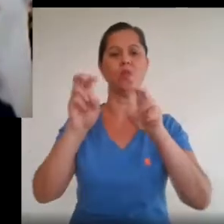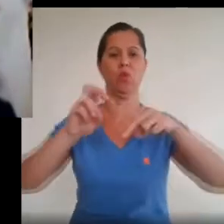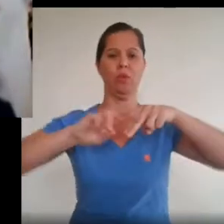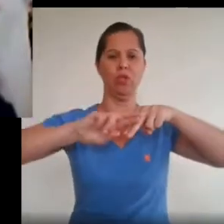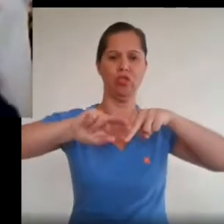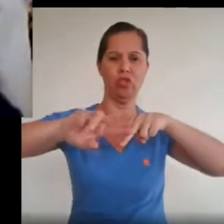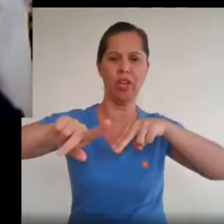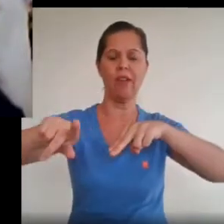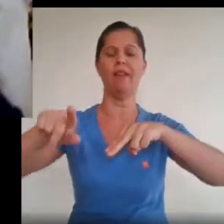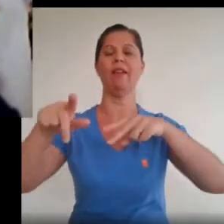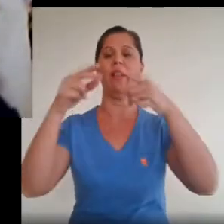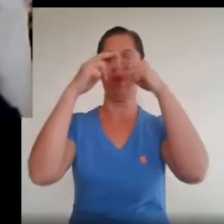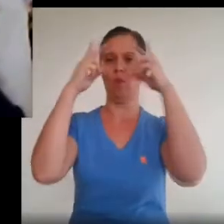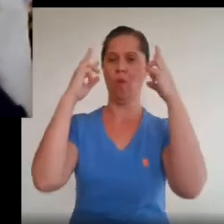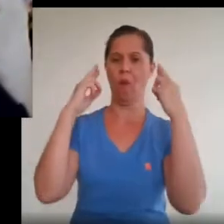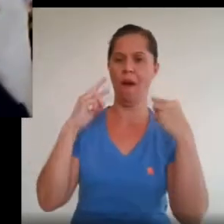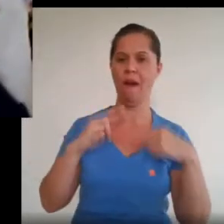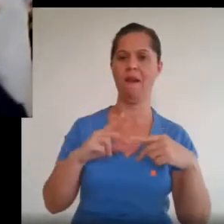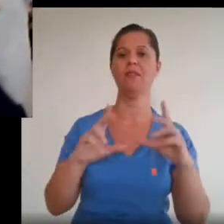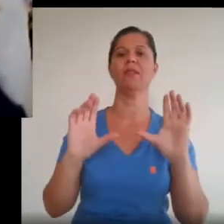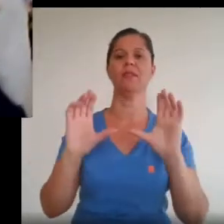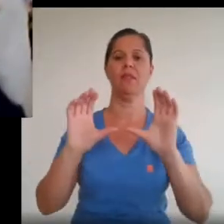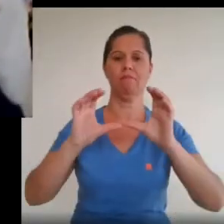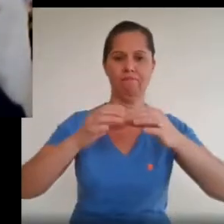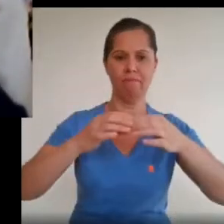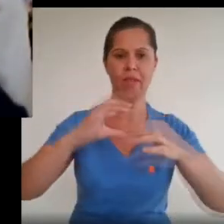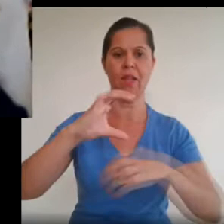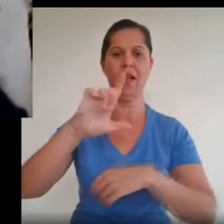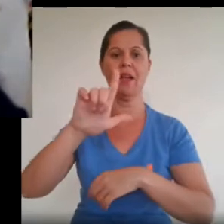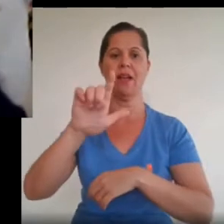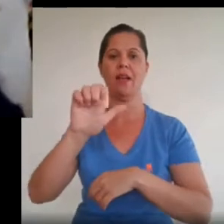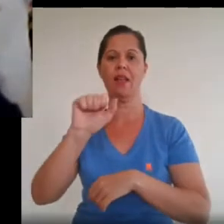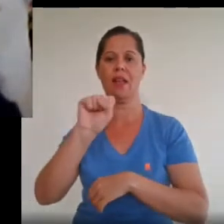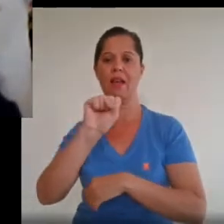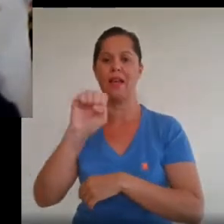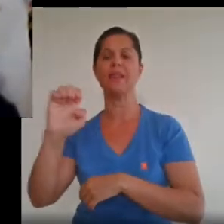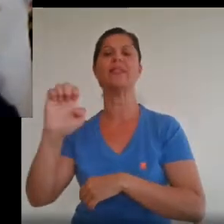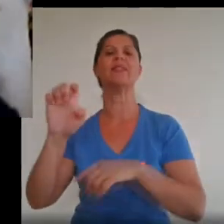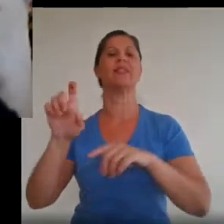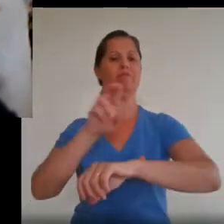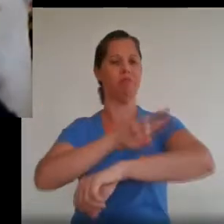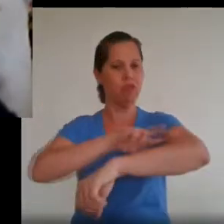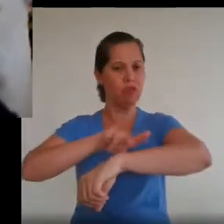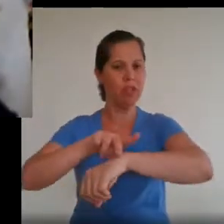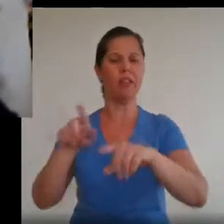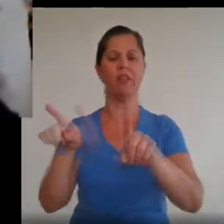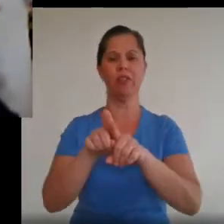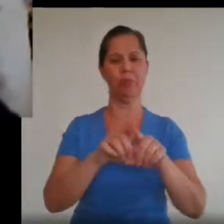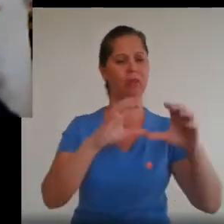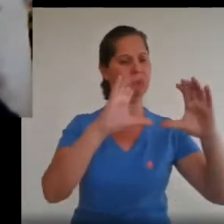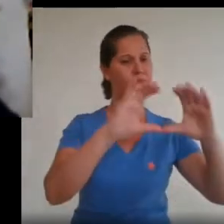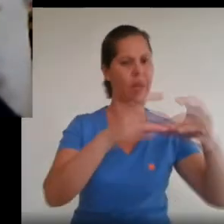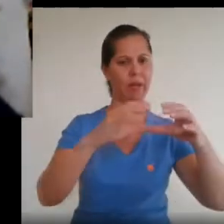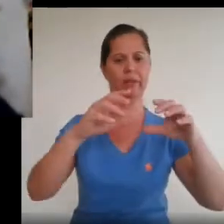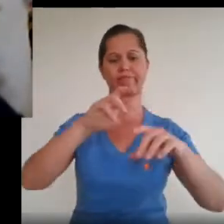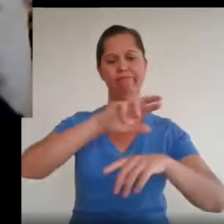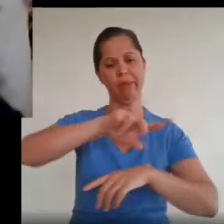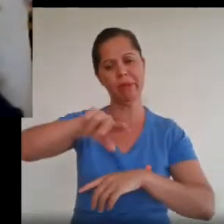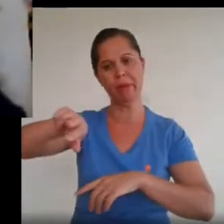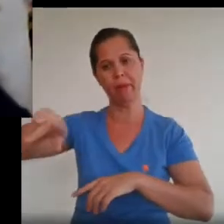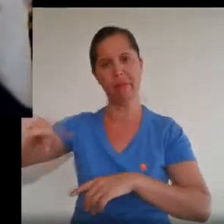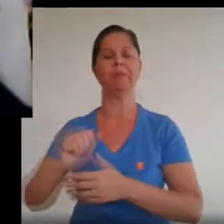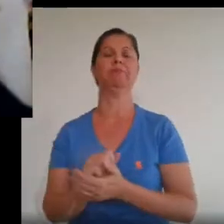gênero, raça e classe. Então, esse breve resumo é para vocês terem uma noção de por onde eu vou caminhar na minha